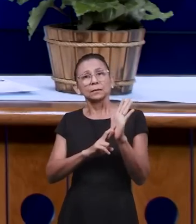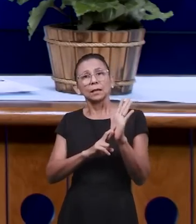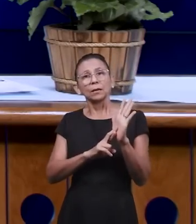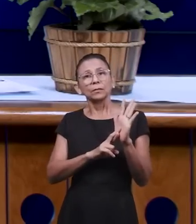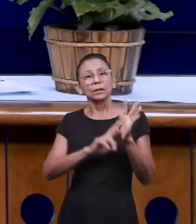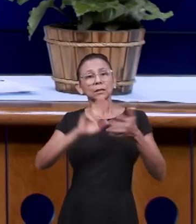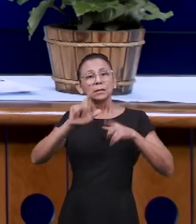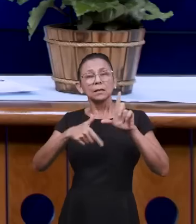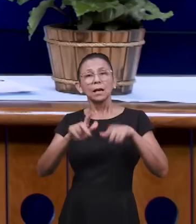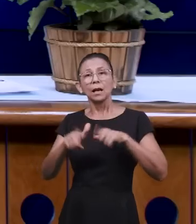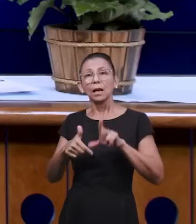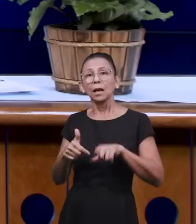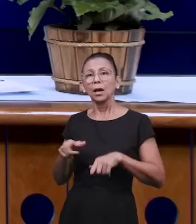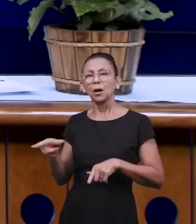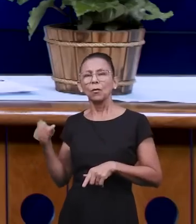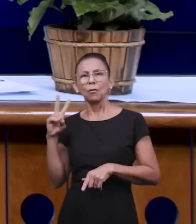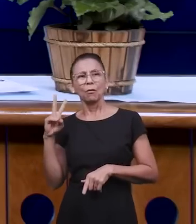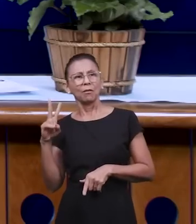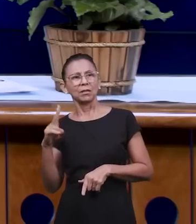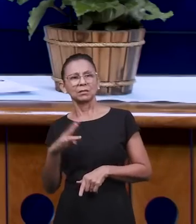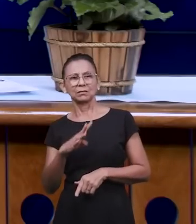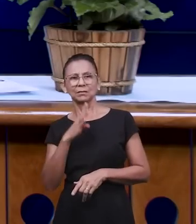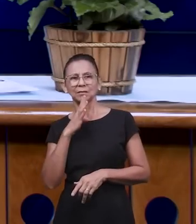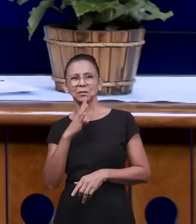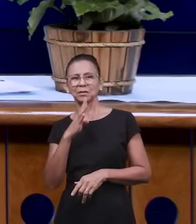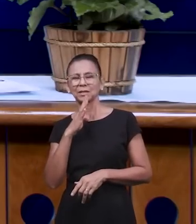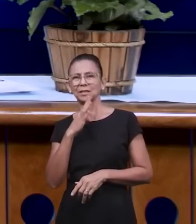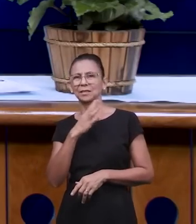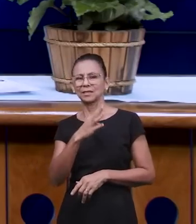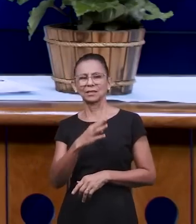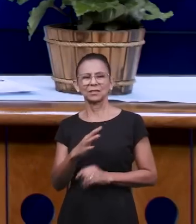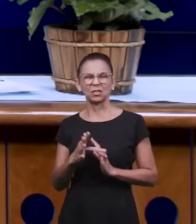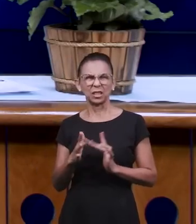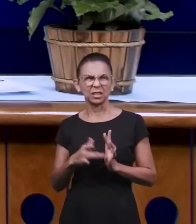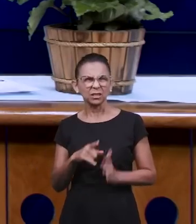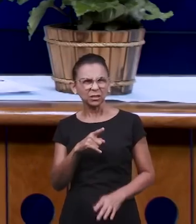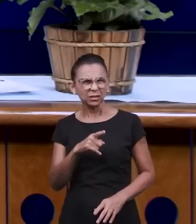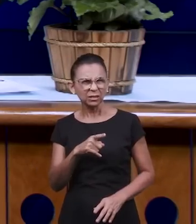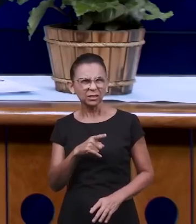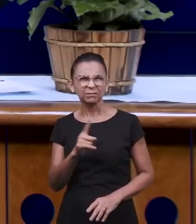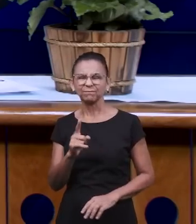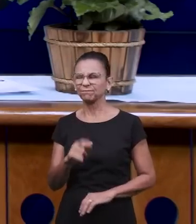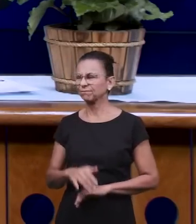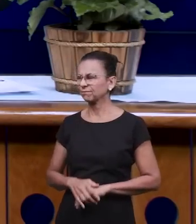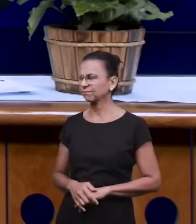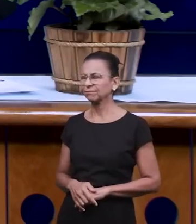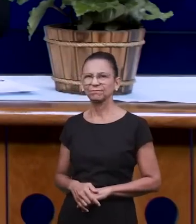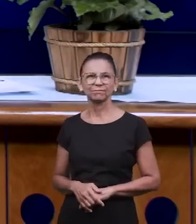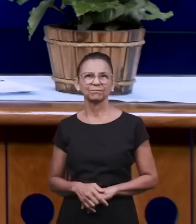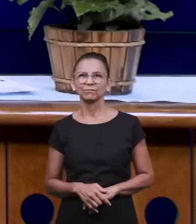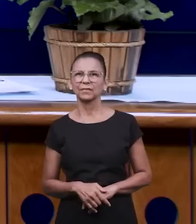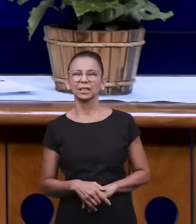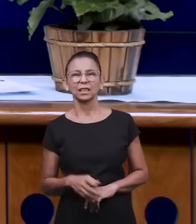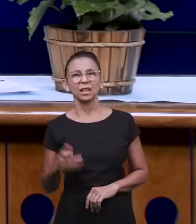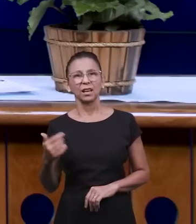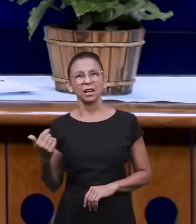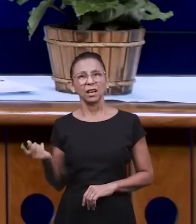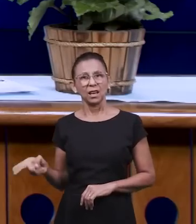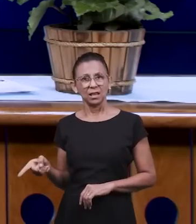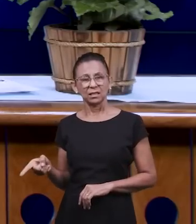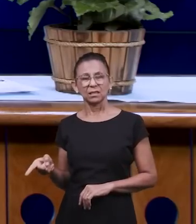Israel, que esperava o Messias, e o seu Messias estava chegando. Mas o Messias não veio como